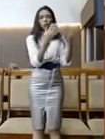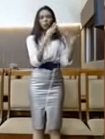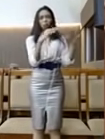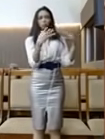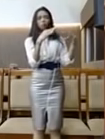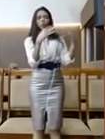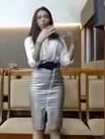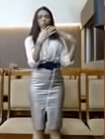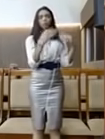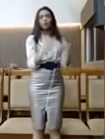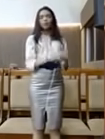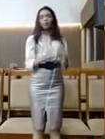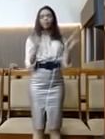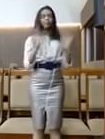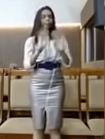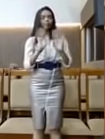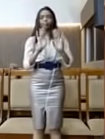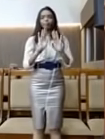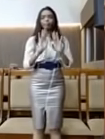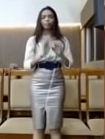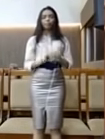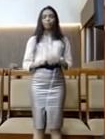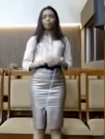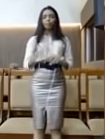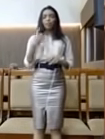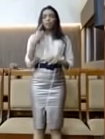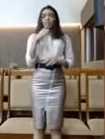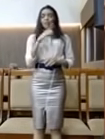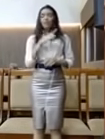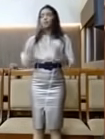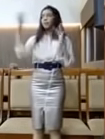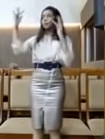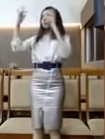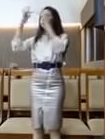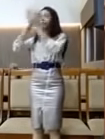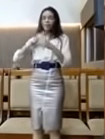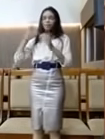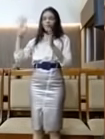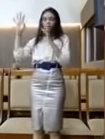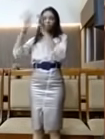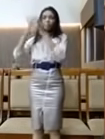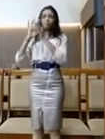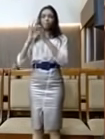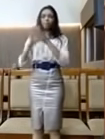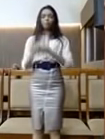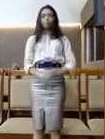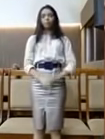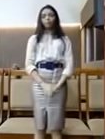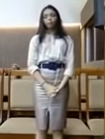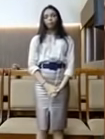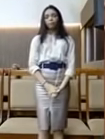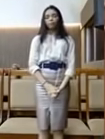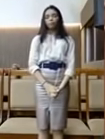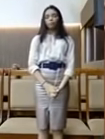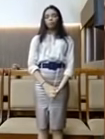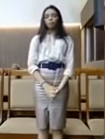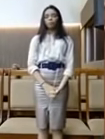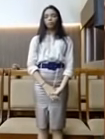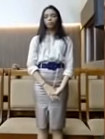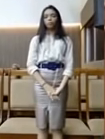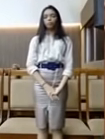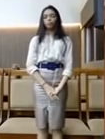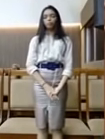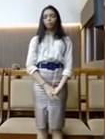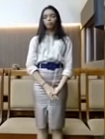teu ministério a tua crença quem define é você tem comunhão com Deus Jesus Cristo a Bíblia diz que ele